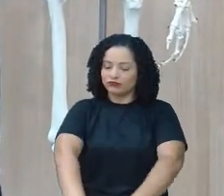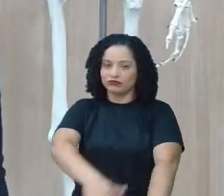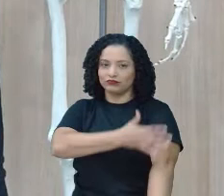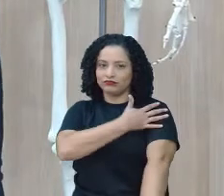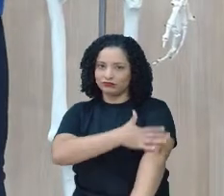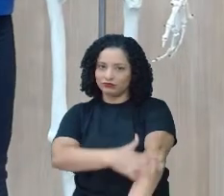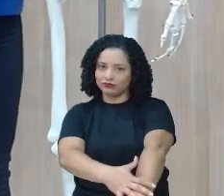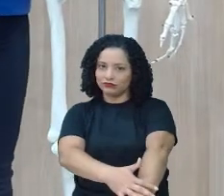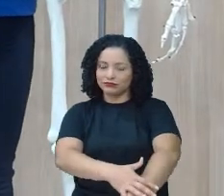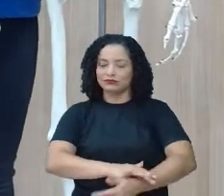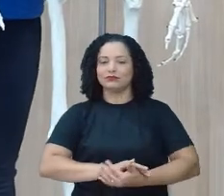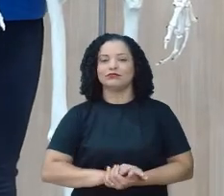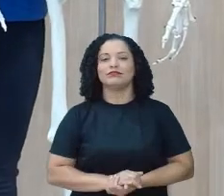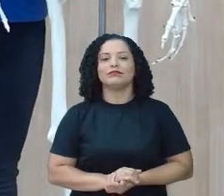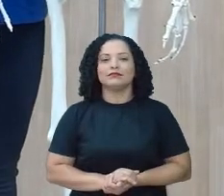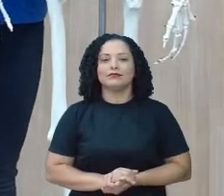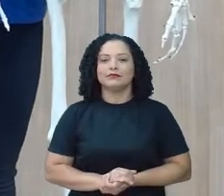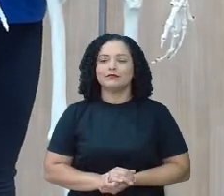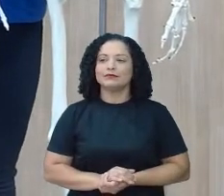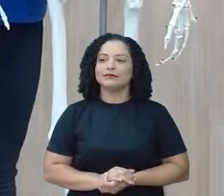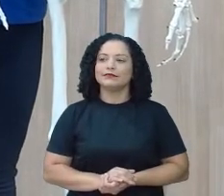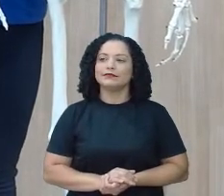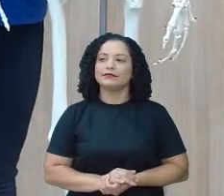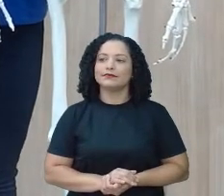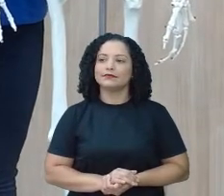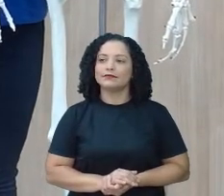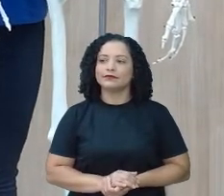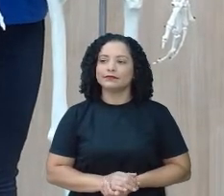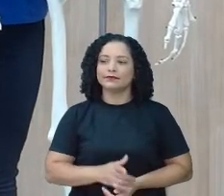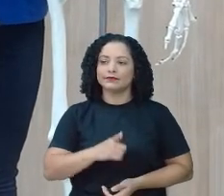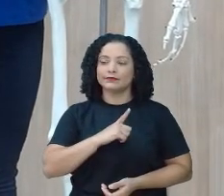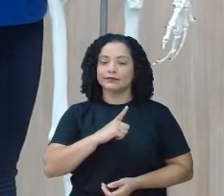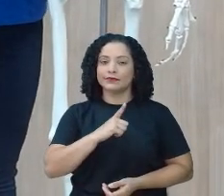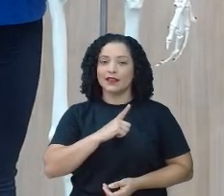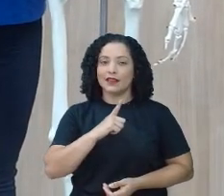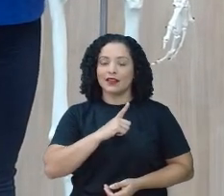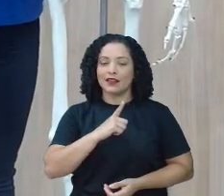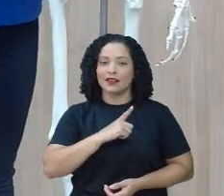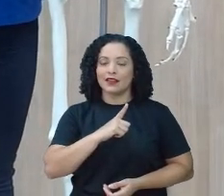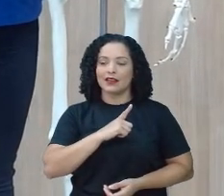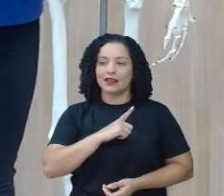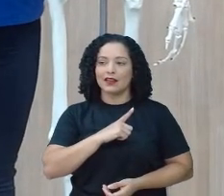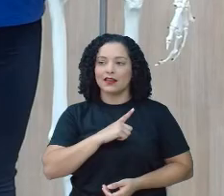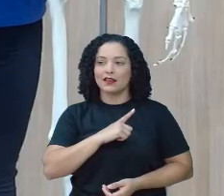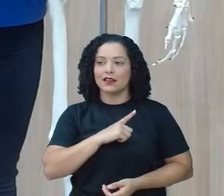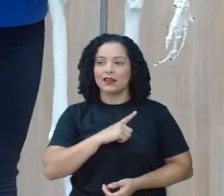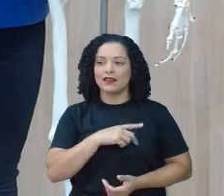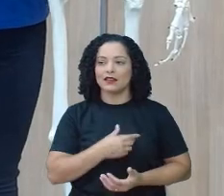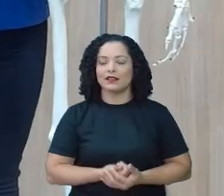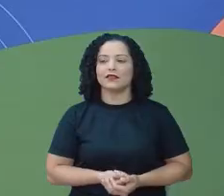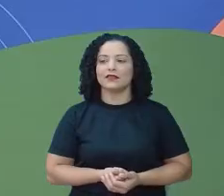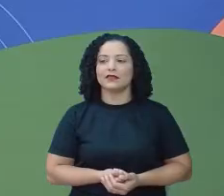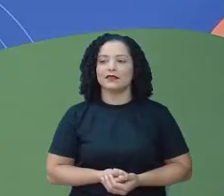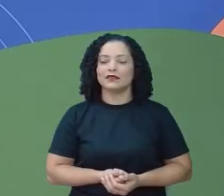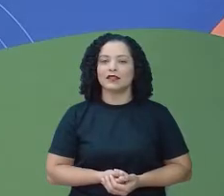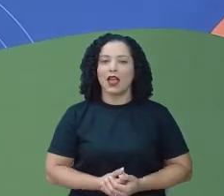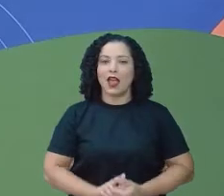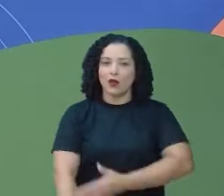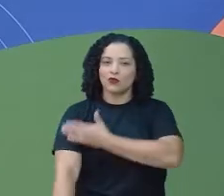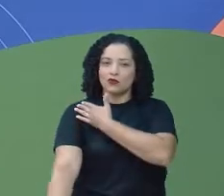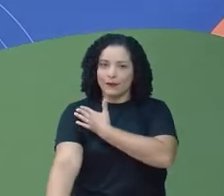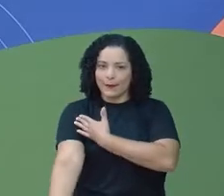A questão aí, então nós vamos ter a questão dos